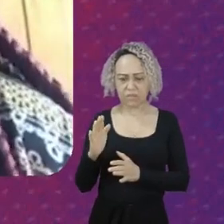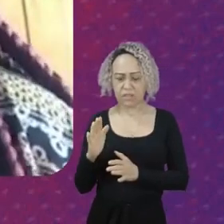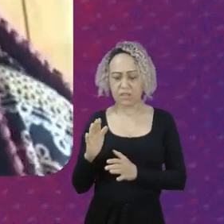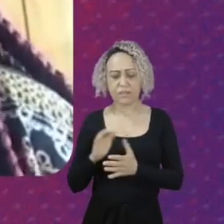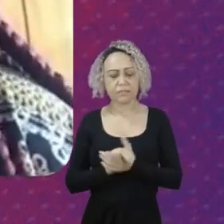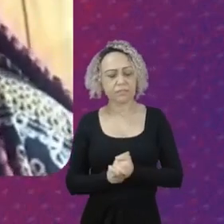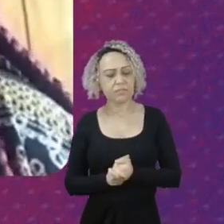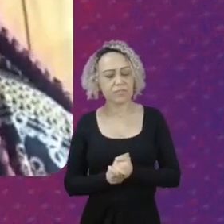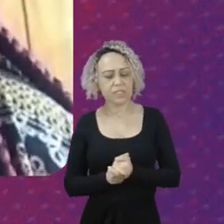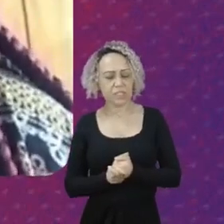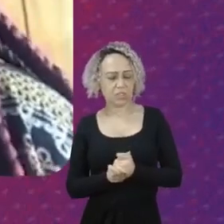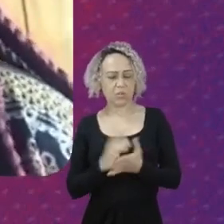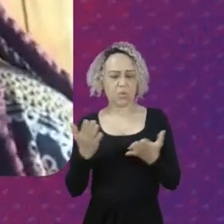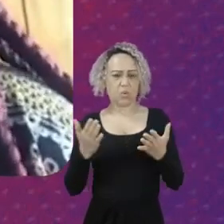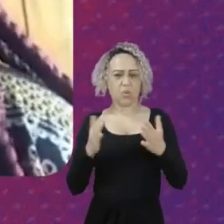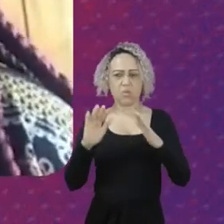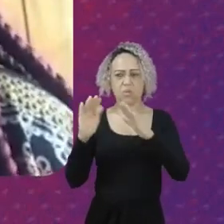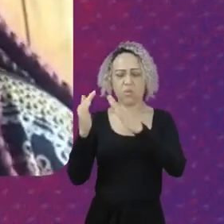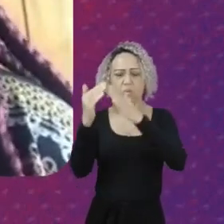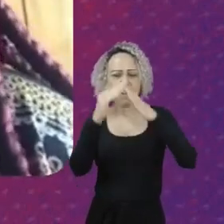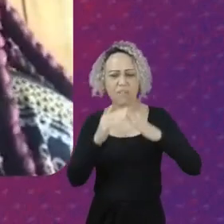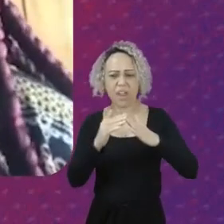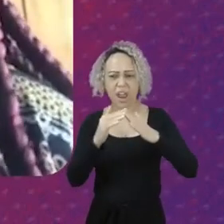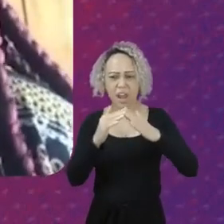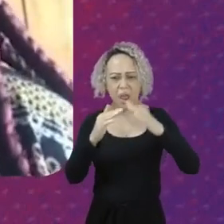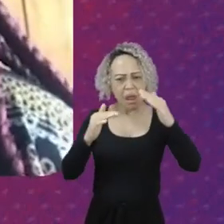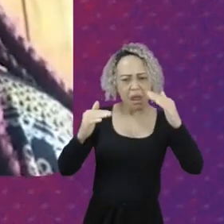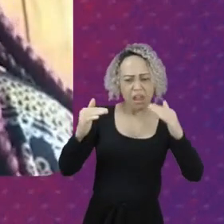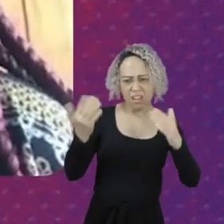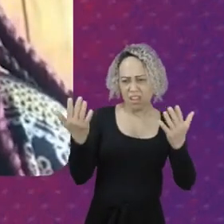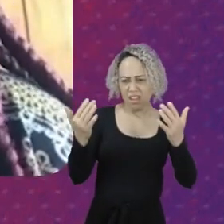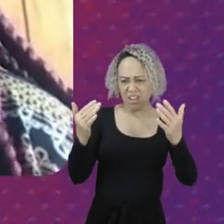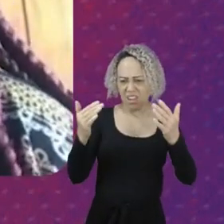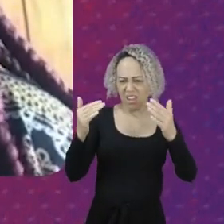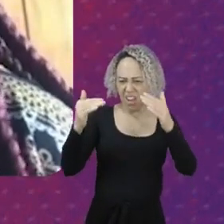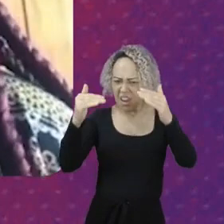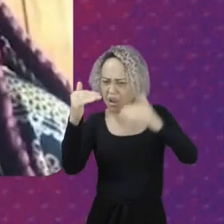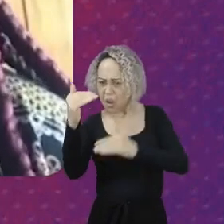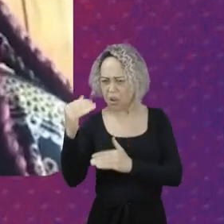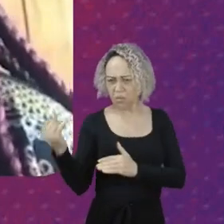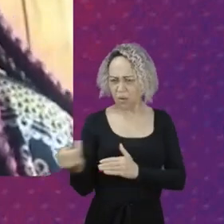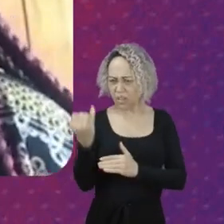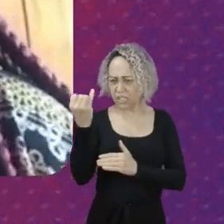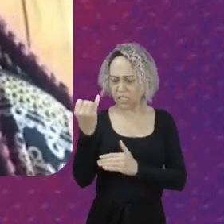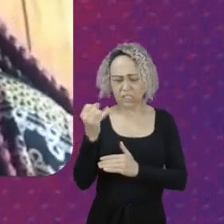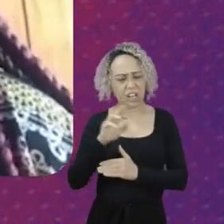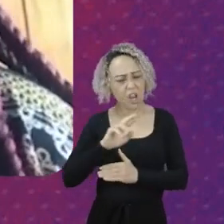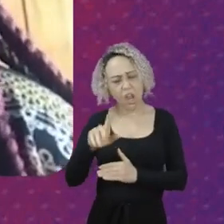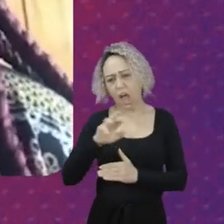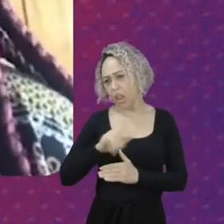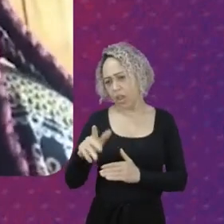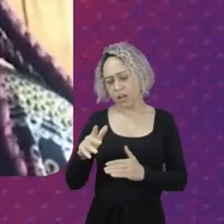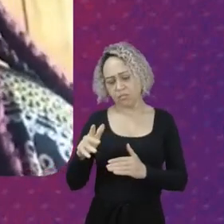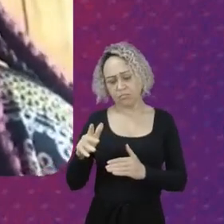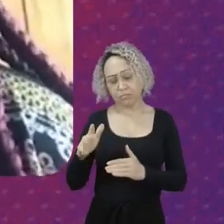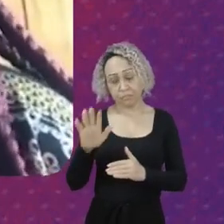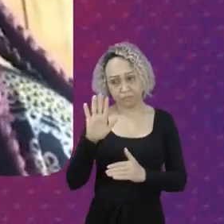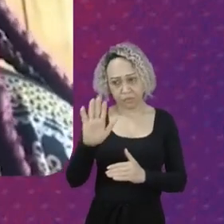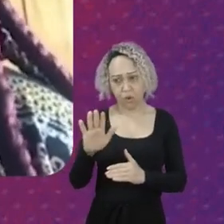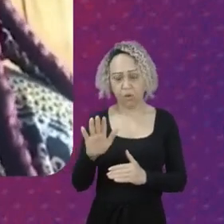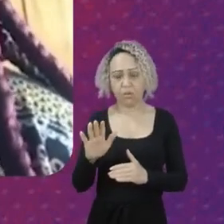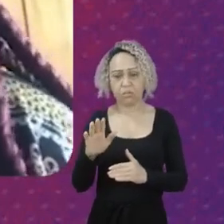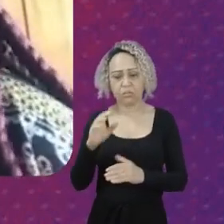é desimportante, muito pelo contrário, pensar as eleições proporcionais para as câmaras